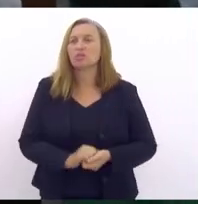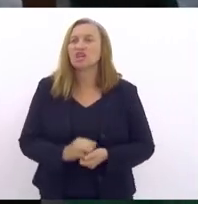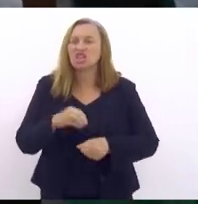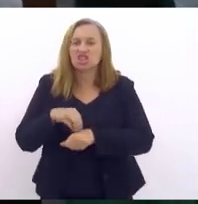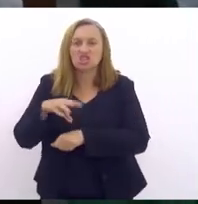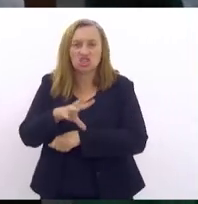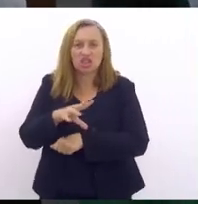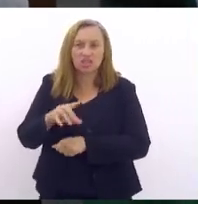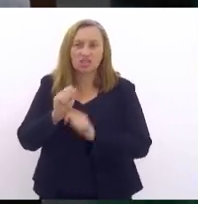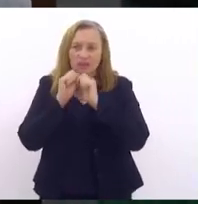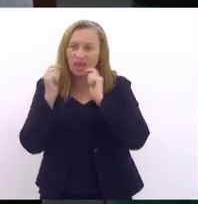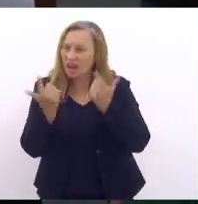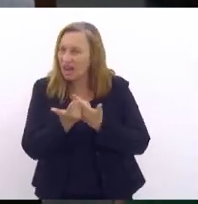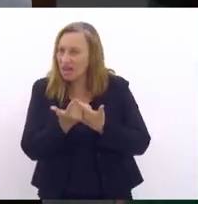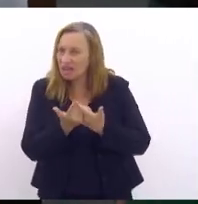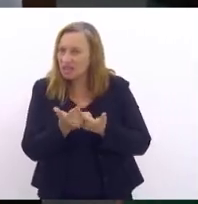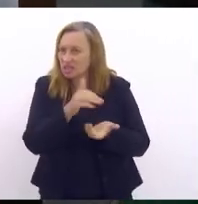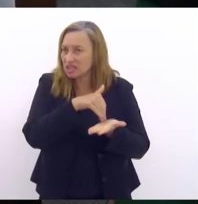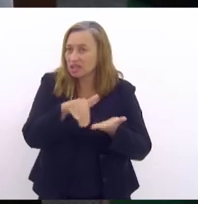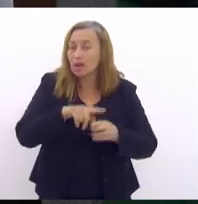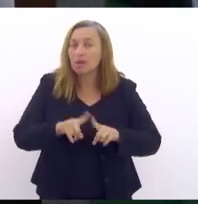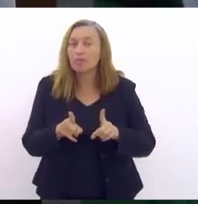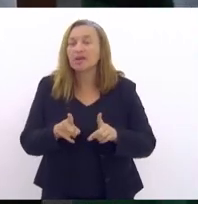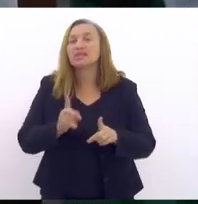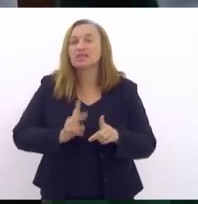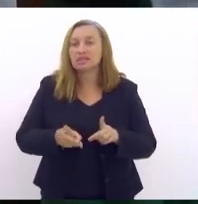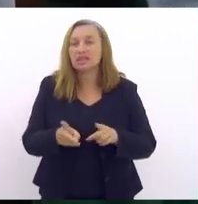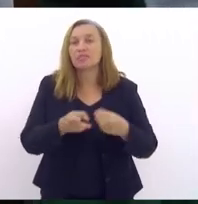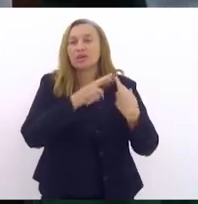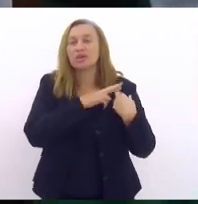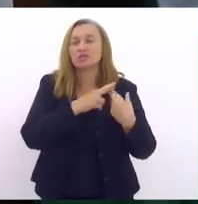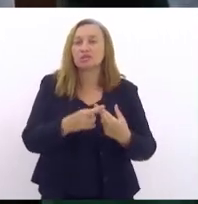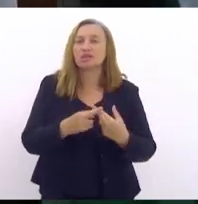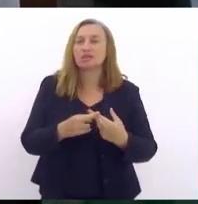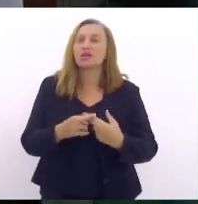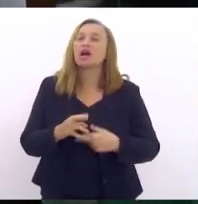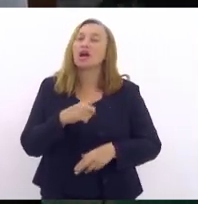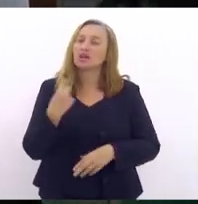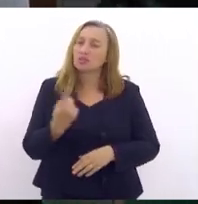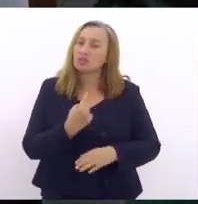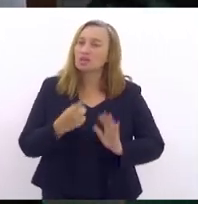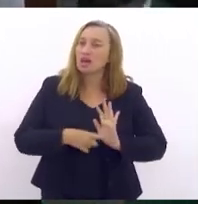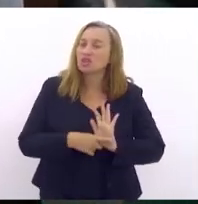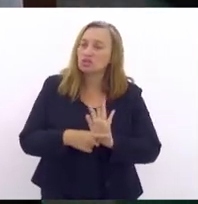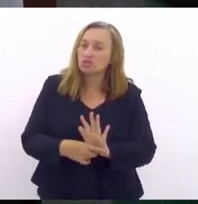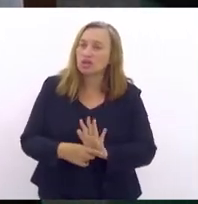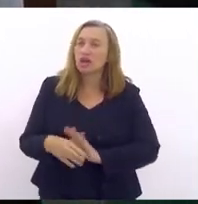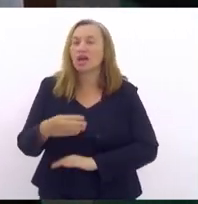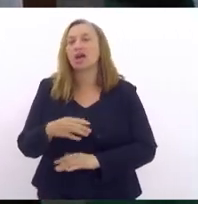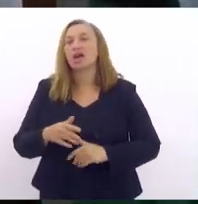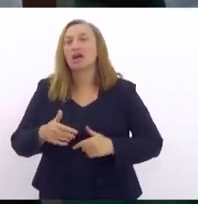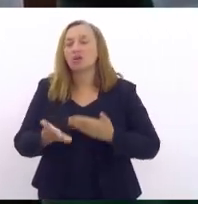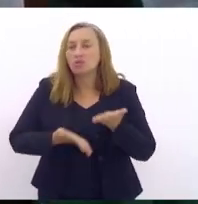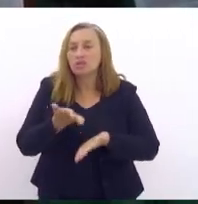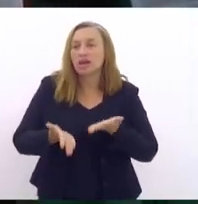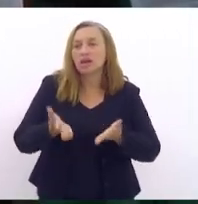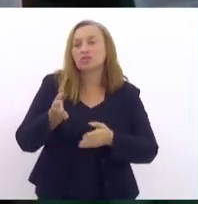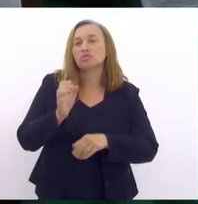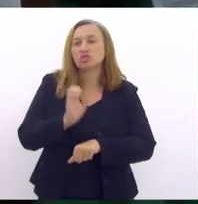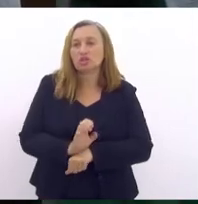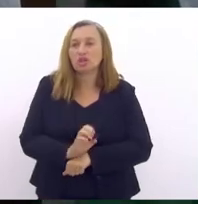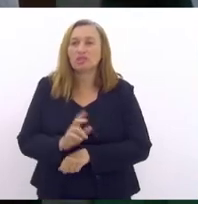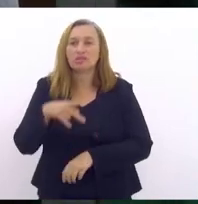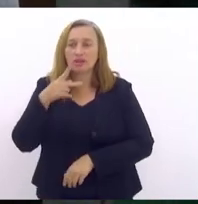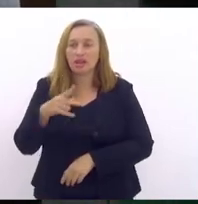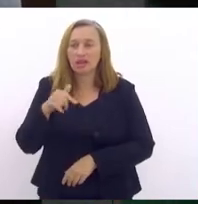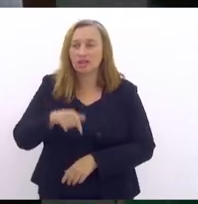indicação da Assembleia, de secretários, mas sempre foi responsabilidade nossa ajudar a governar esse Estado. E eu venho trazer aqui,